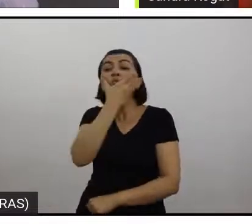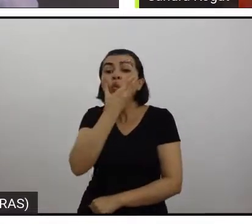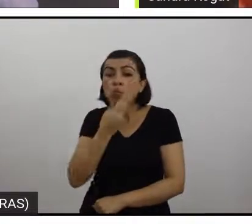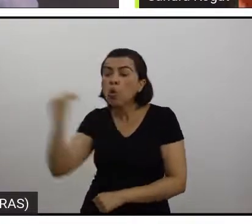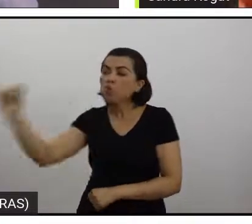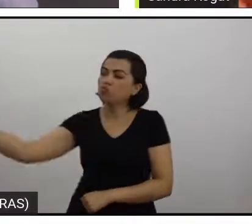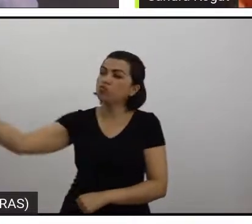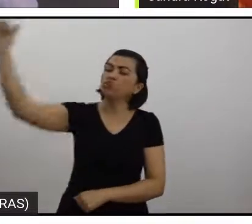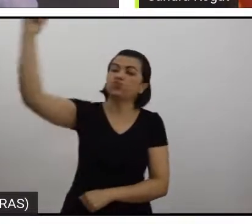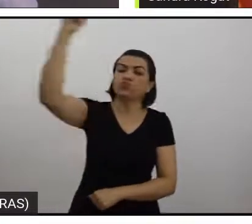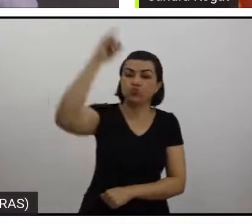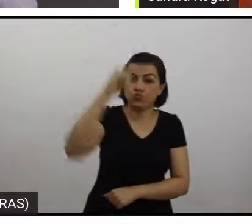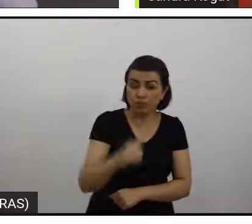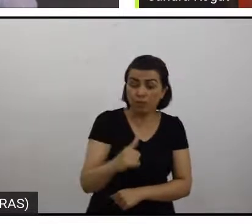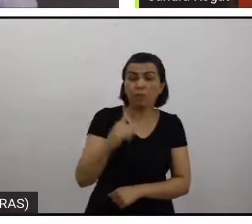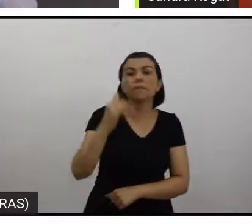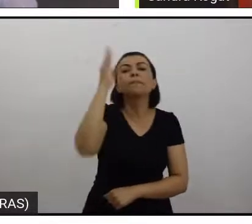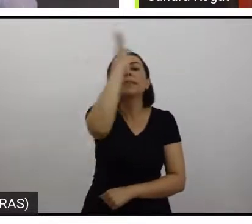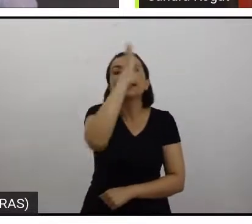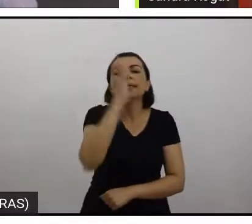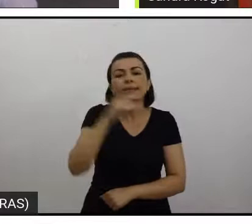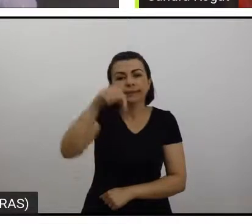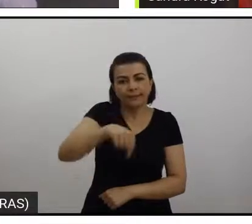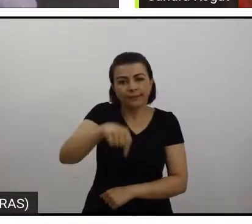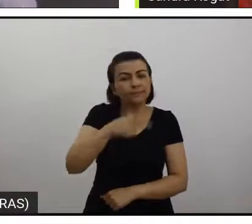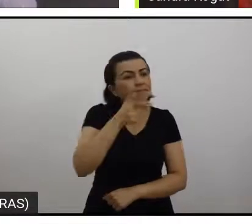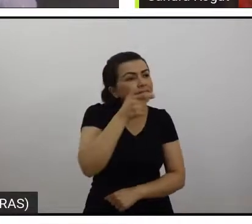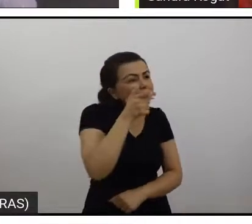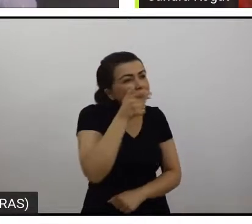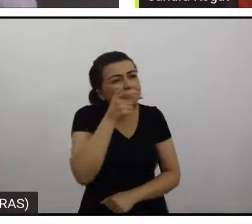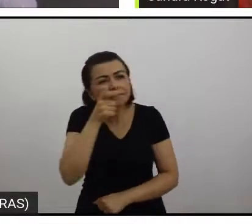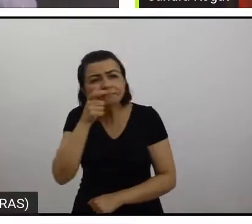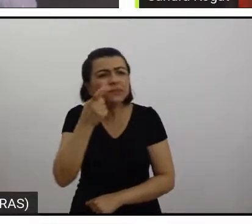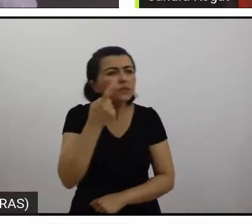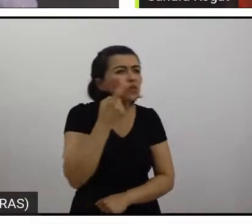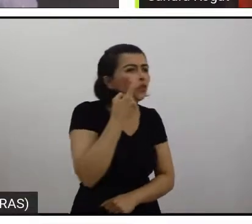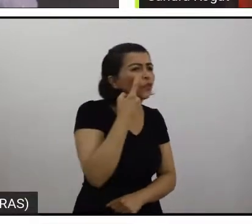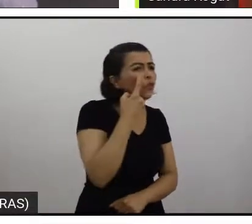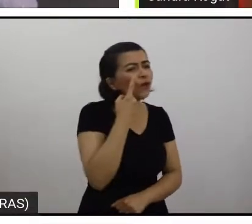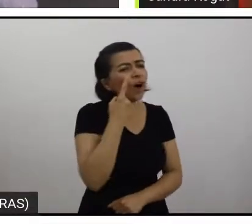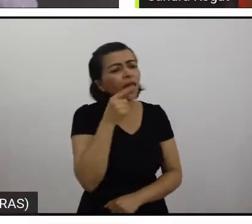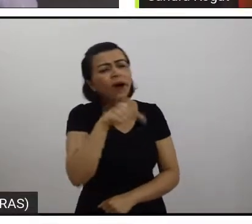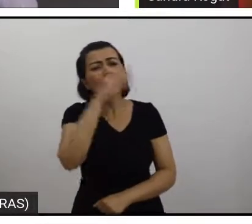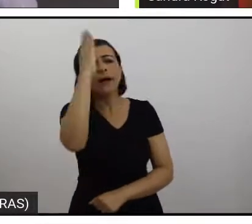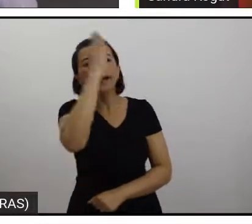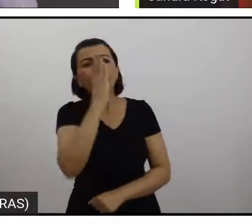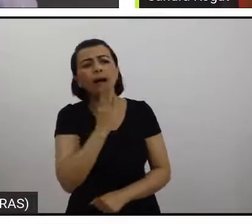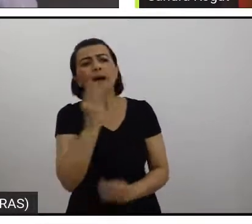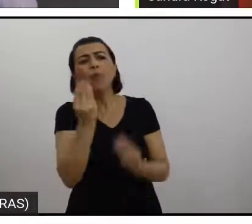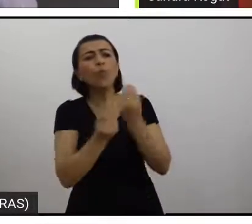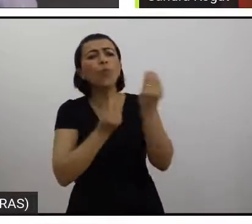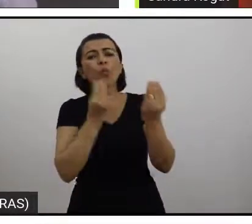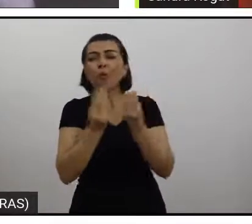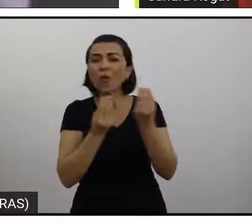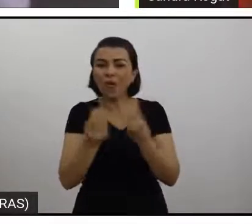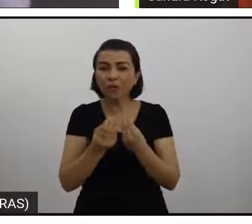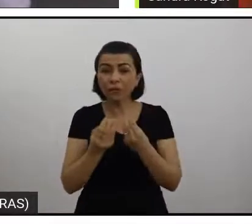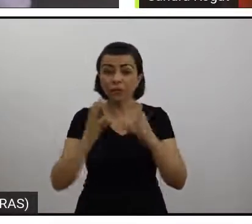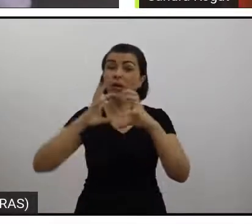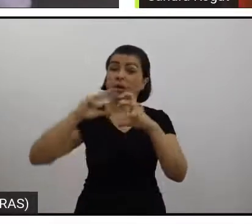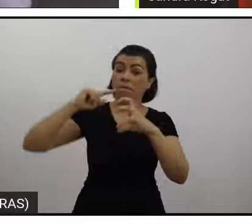novas linguagens e novas tecnologias na França e estava viajando pelo mundo para